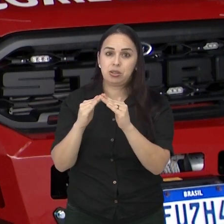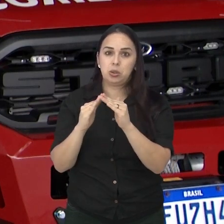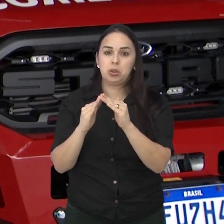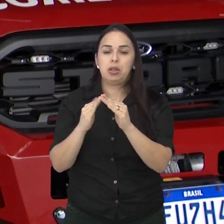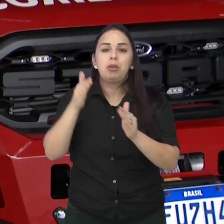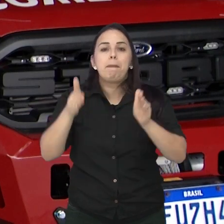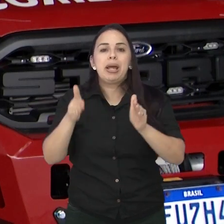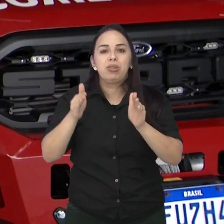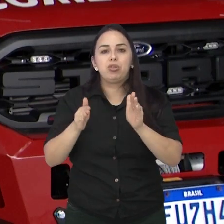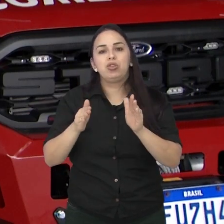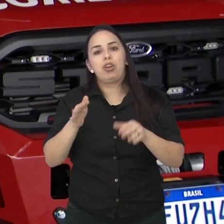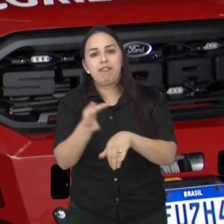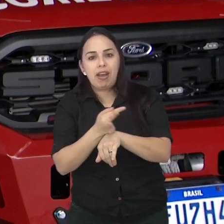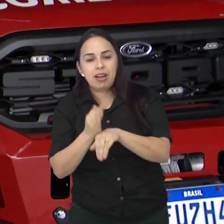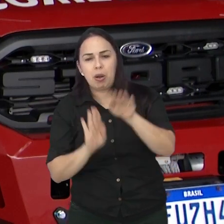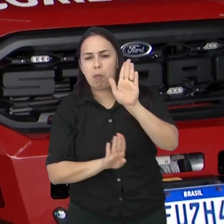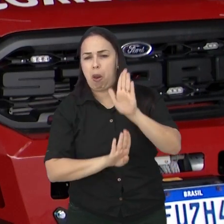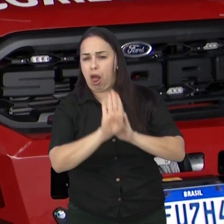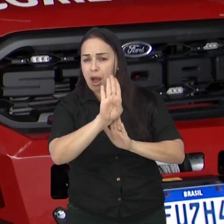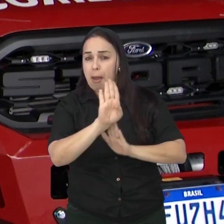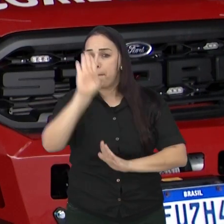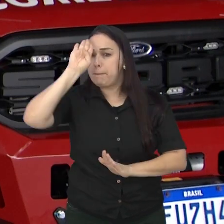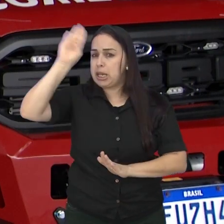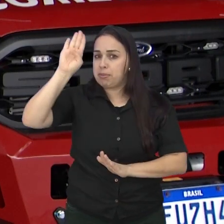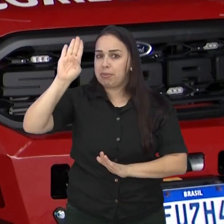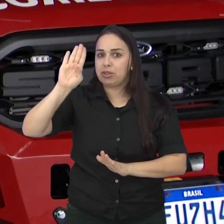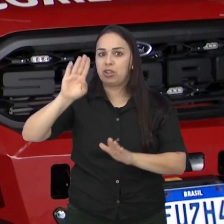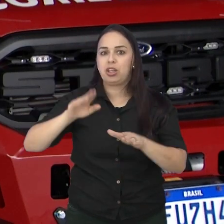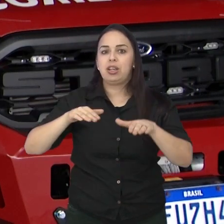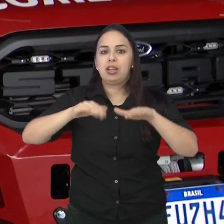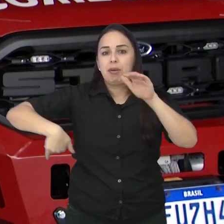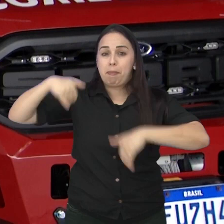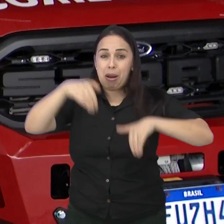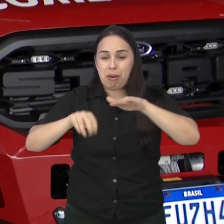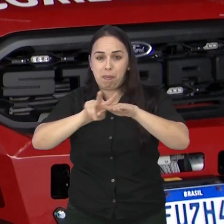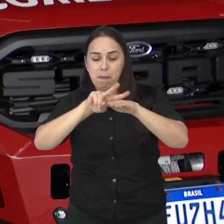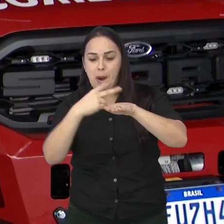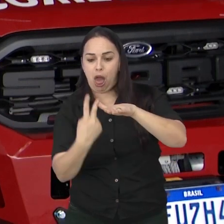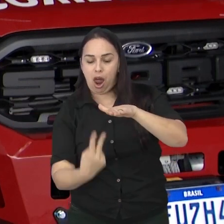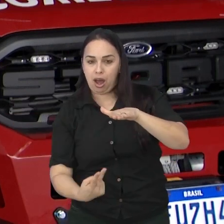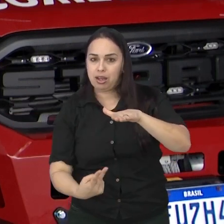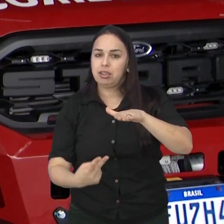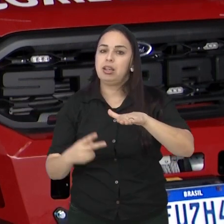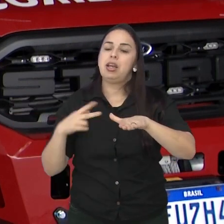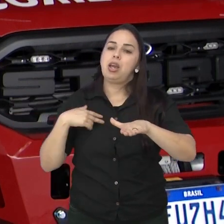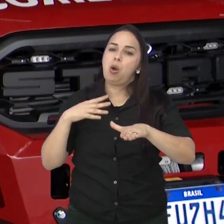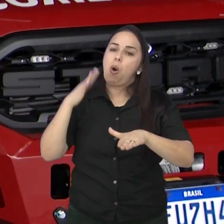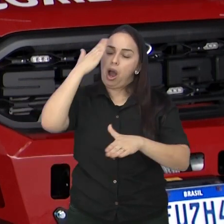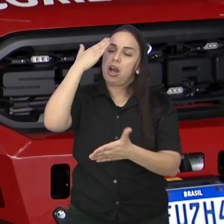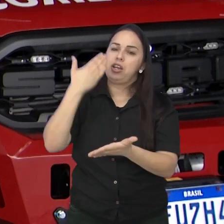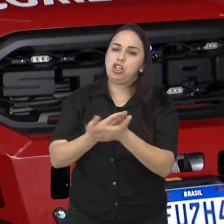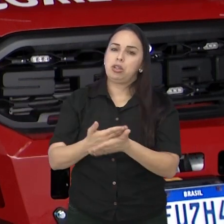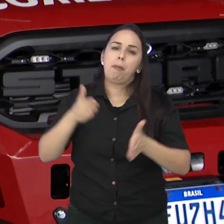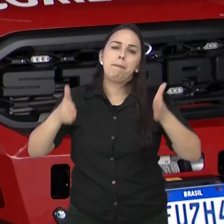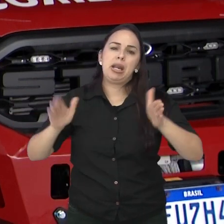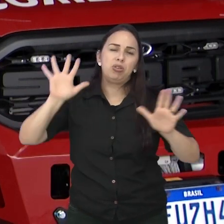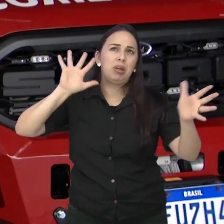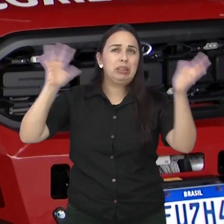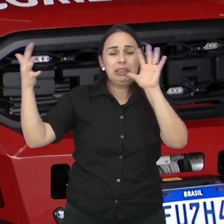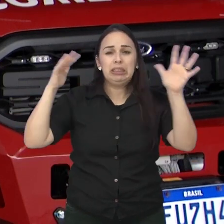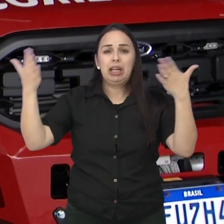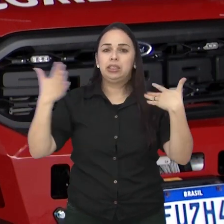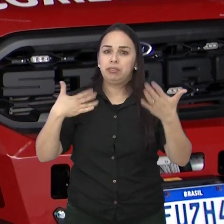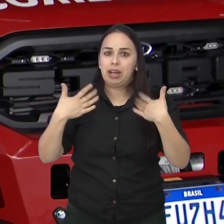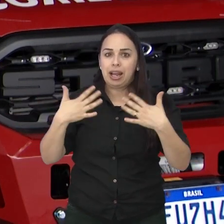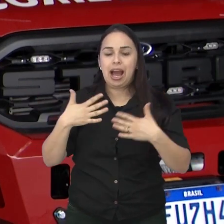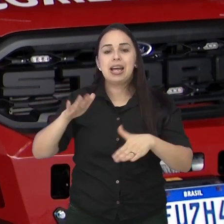elas aumentam nesse período de férias. Principalmente os casos de afogamento, acredito que por causa da época de verão. Então, calor, né?